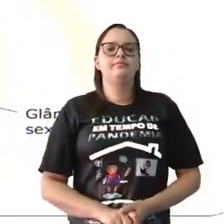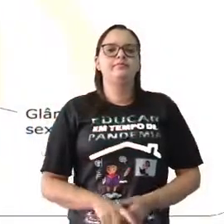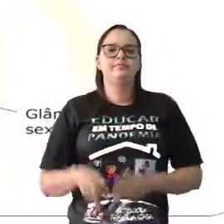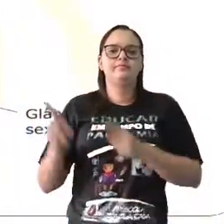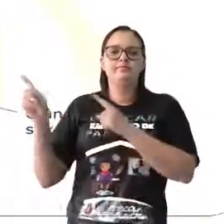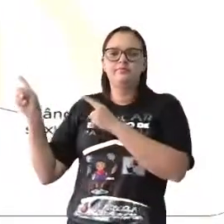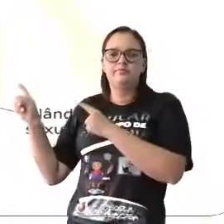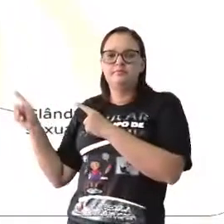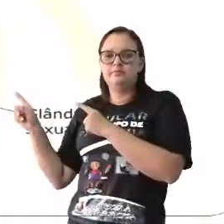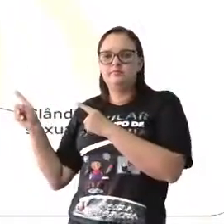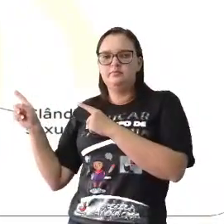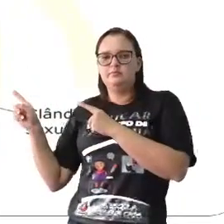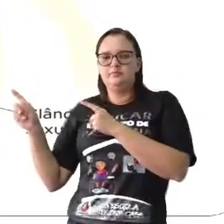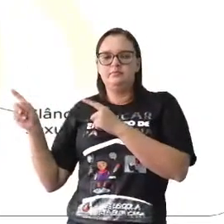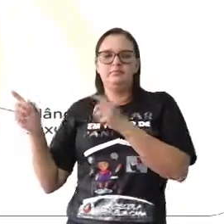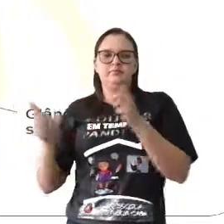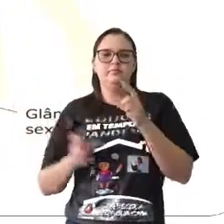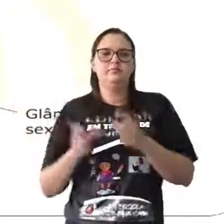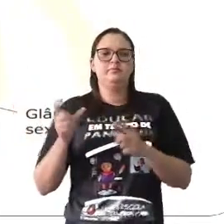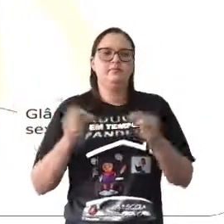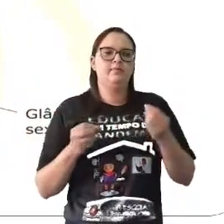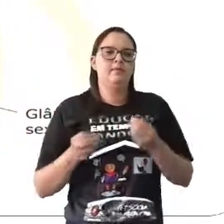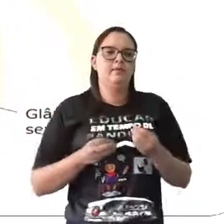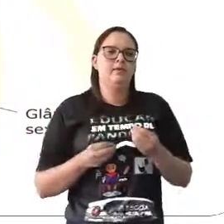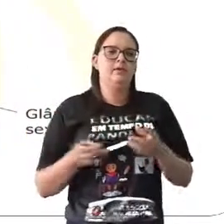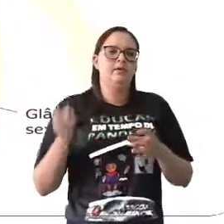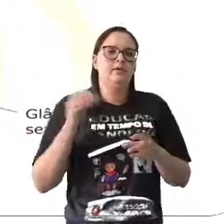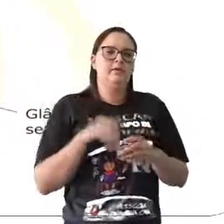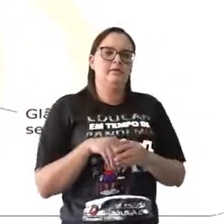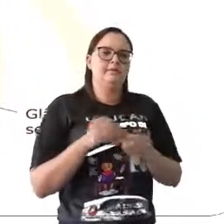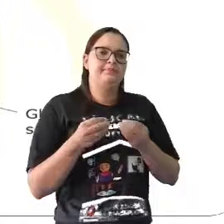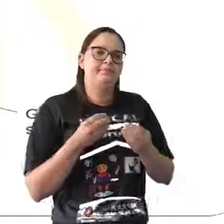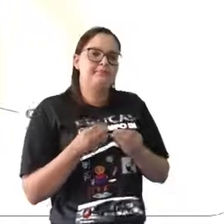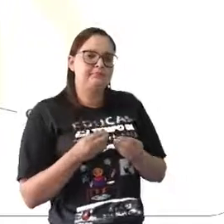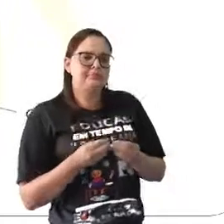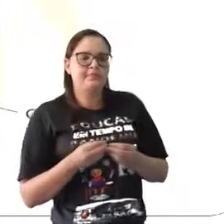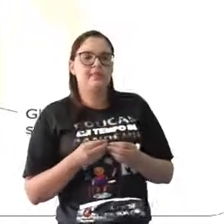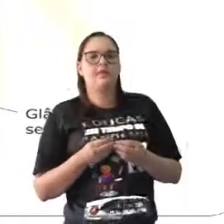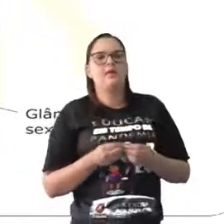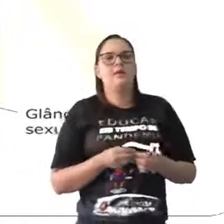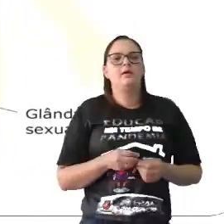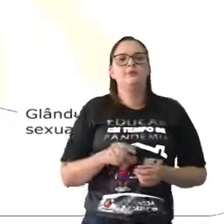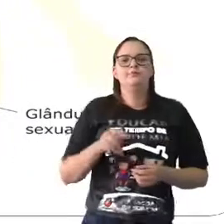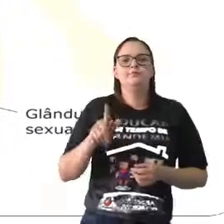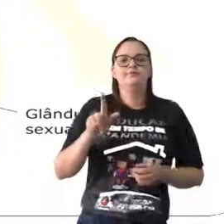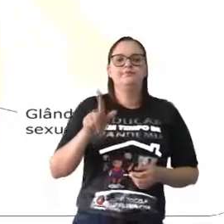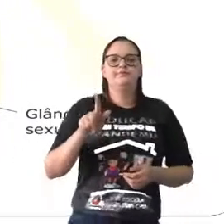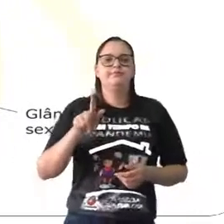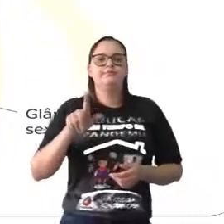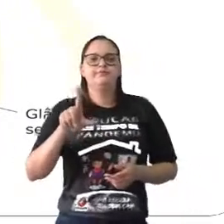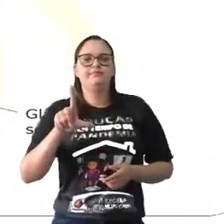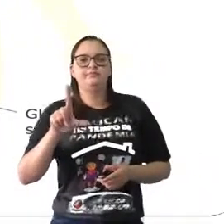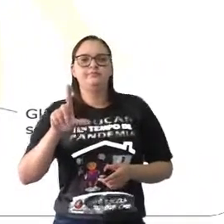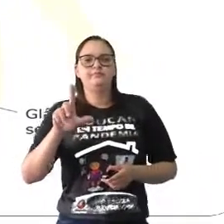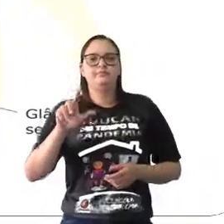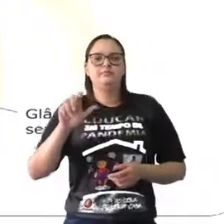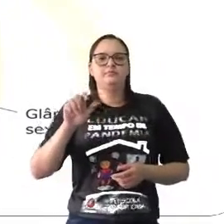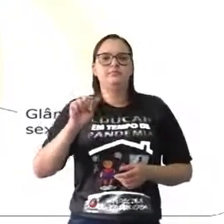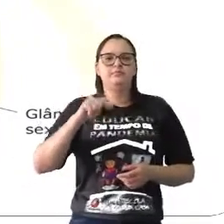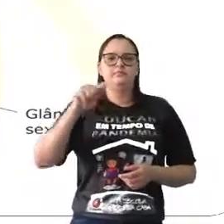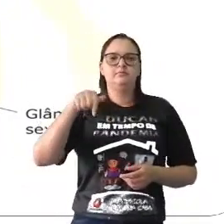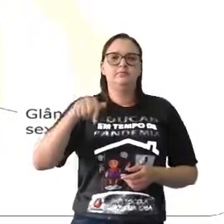Dentre as glândulas endócrinas, que estão localizadas em diferentes partes do nosso corpo, nós temos a hipófise,